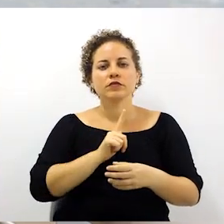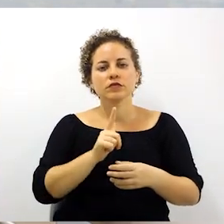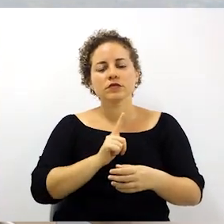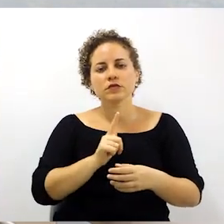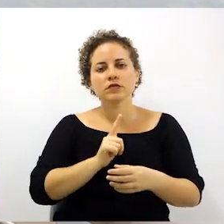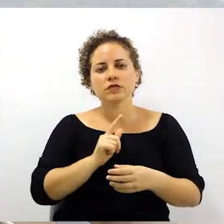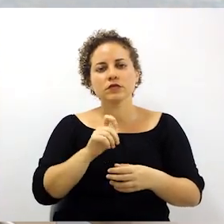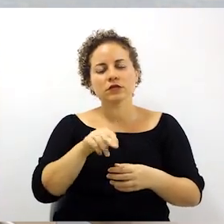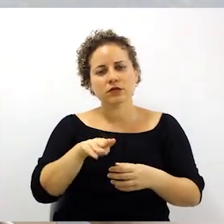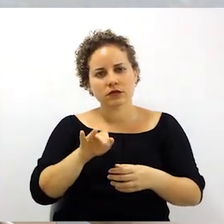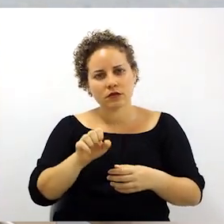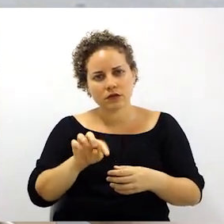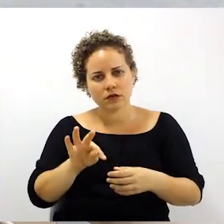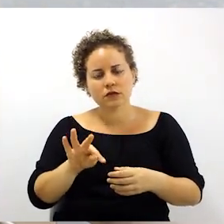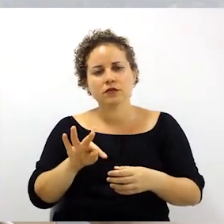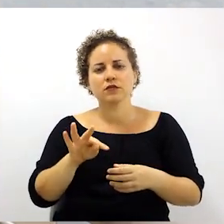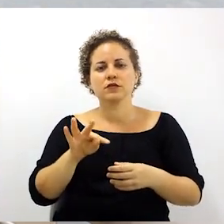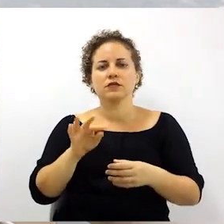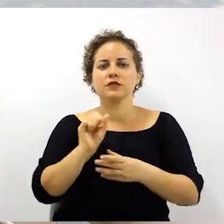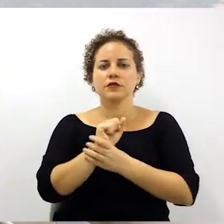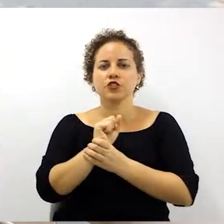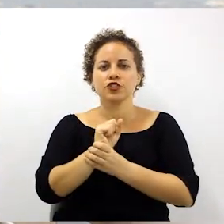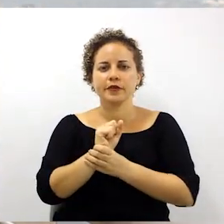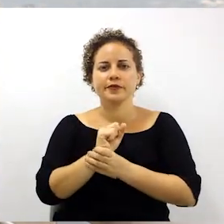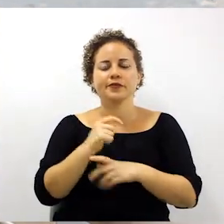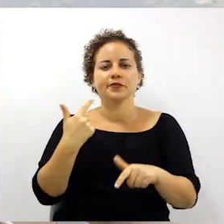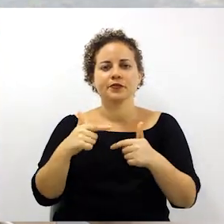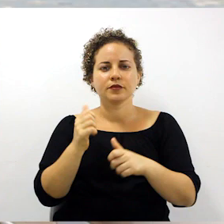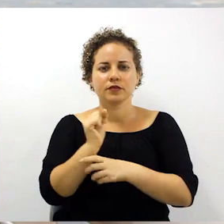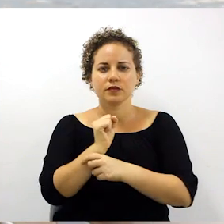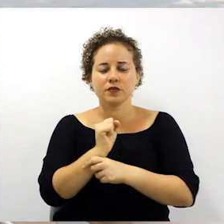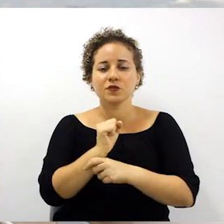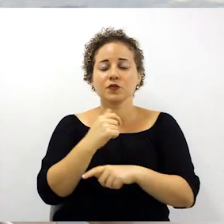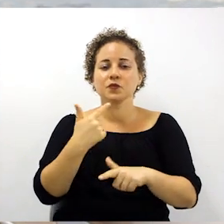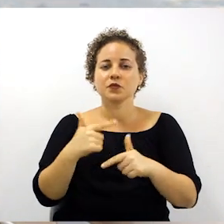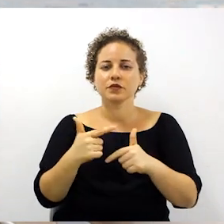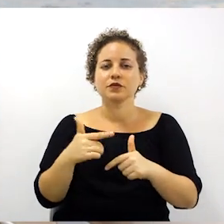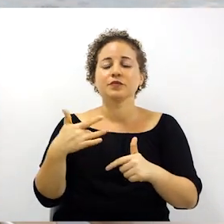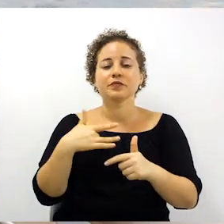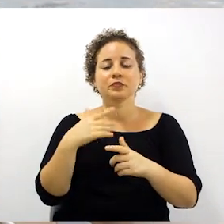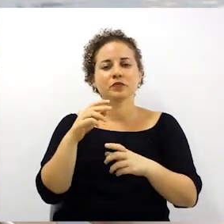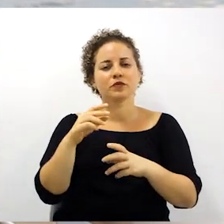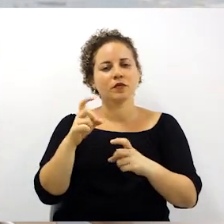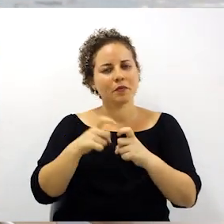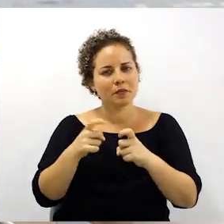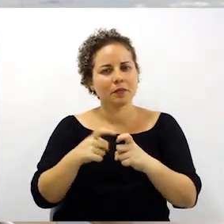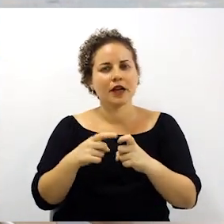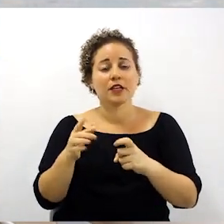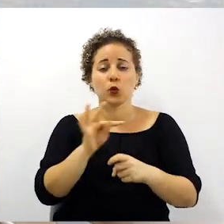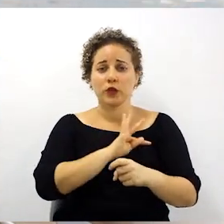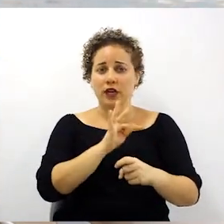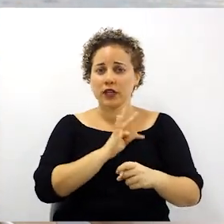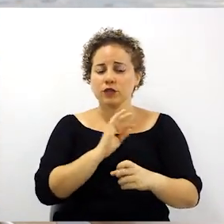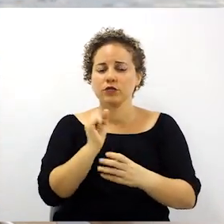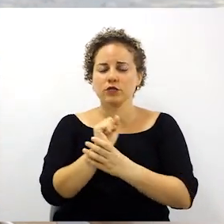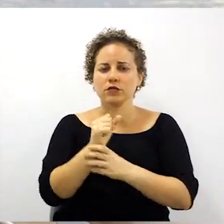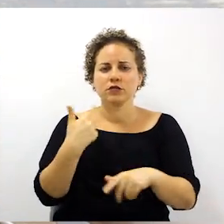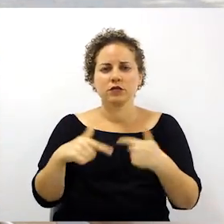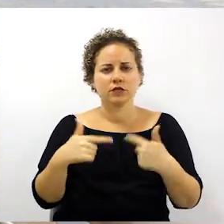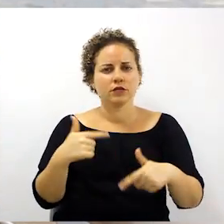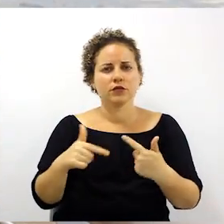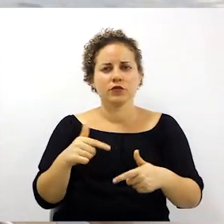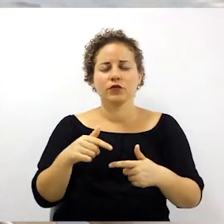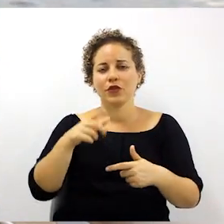você tem no SESMET o engenheiro de segurança do trabalho, o médico do trabalho, o técnico de segurança do trabalho,